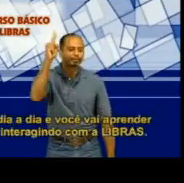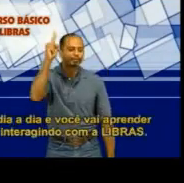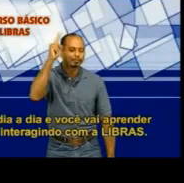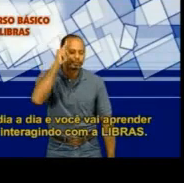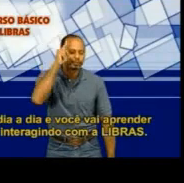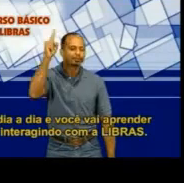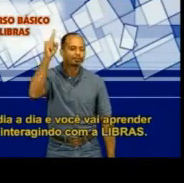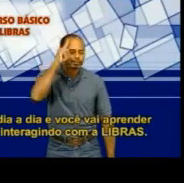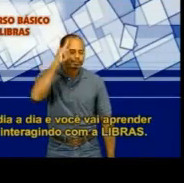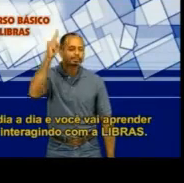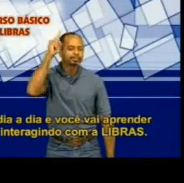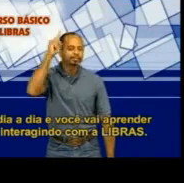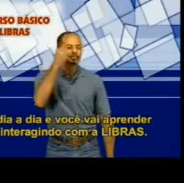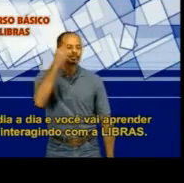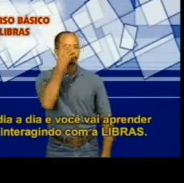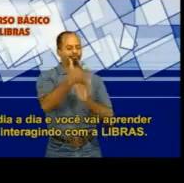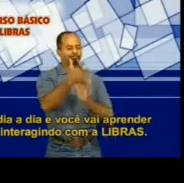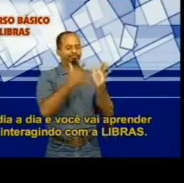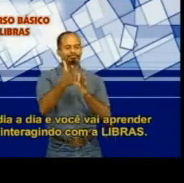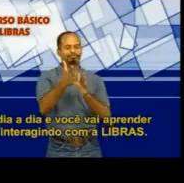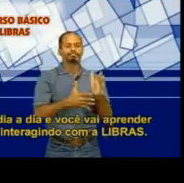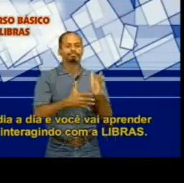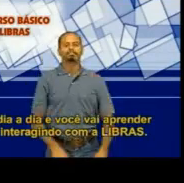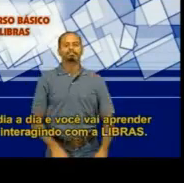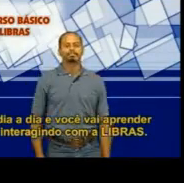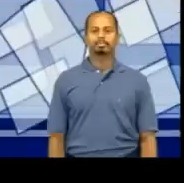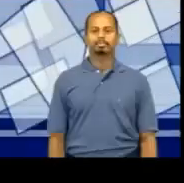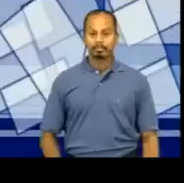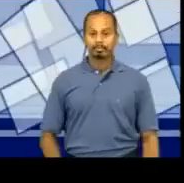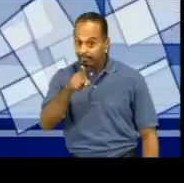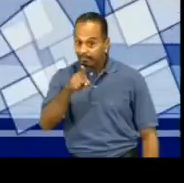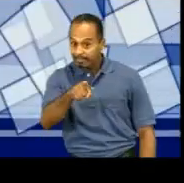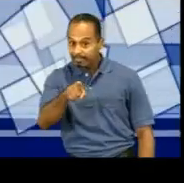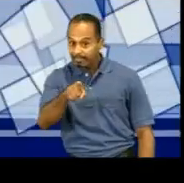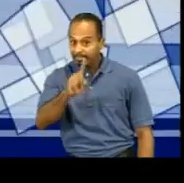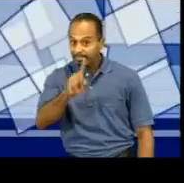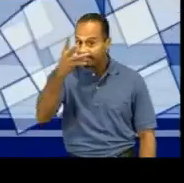a dia e você vai aprender interagindo com a Libras.